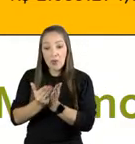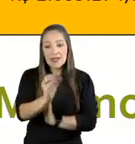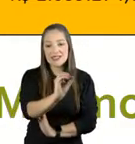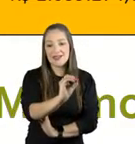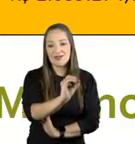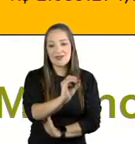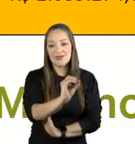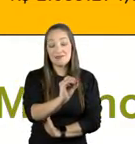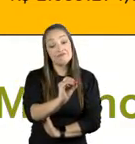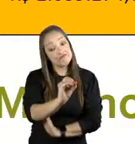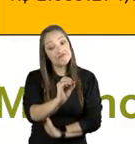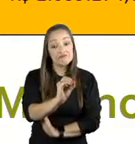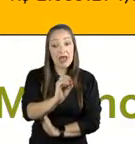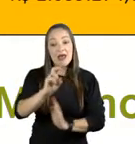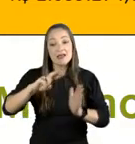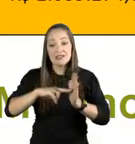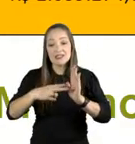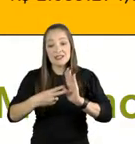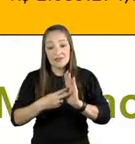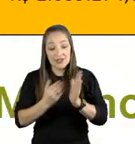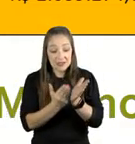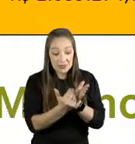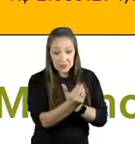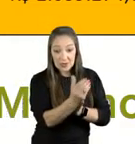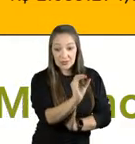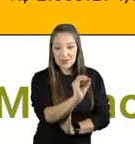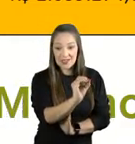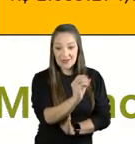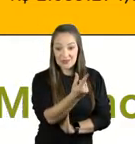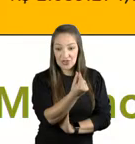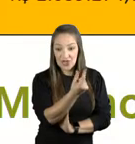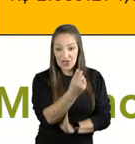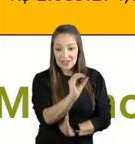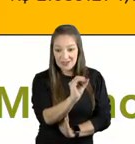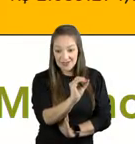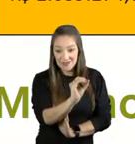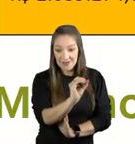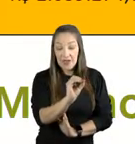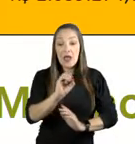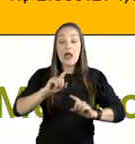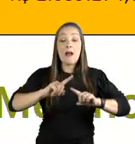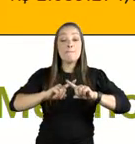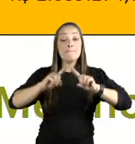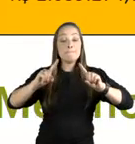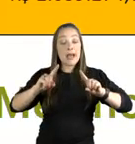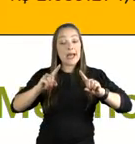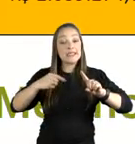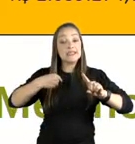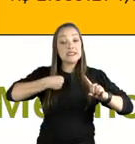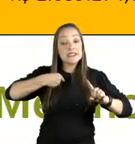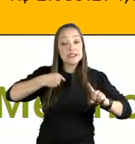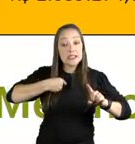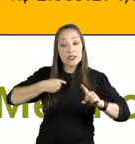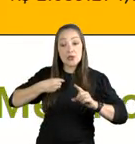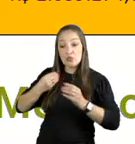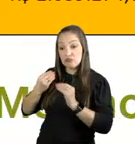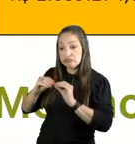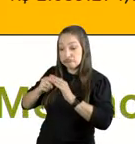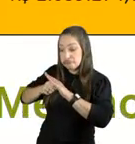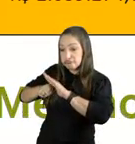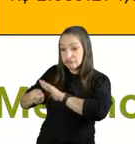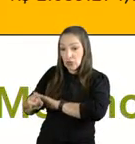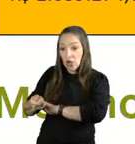dizer que eu comecei com zero. Só que eu coloquei o valor